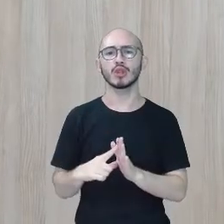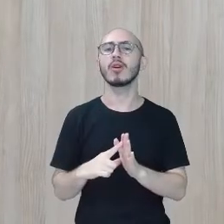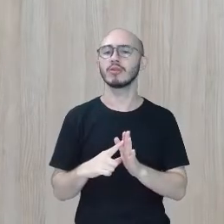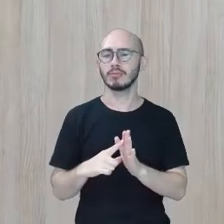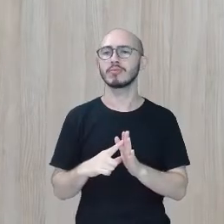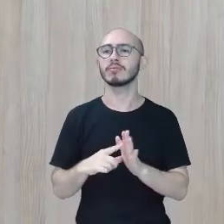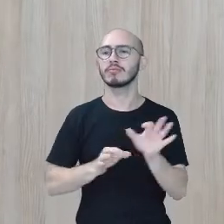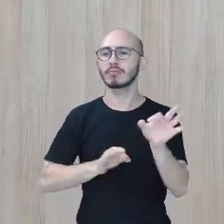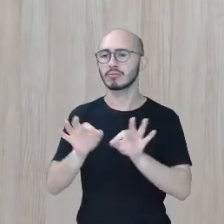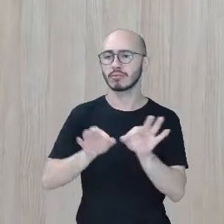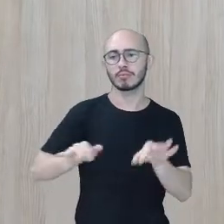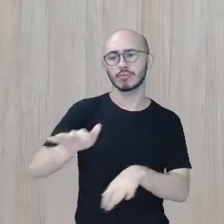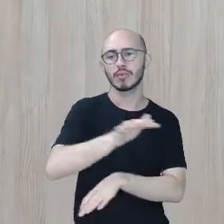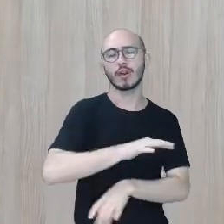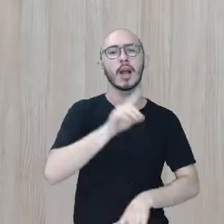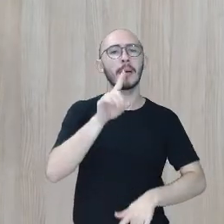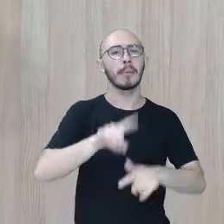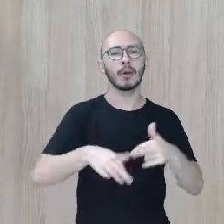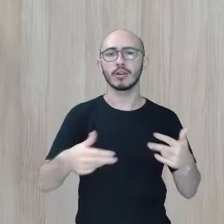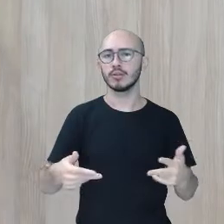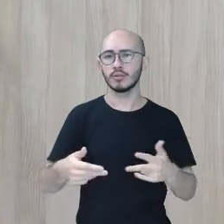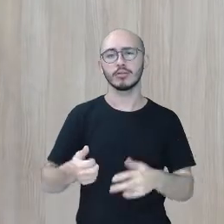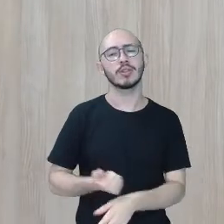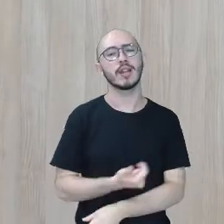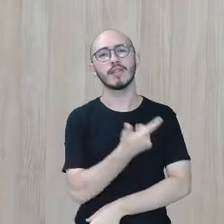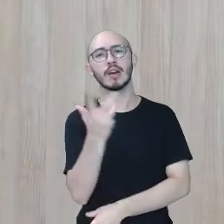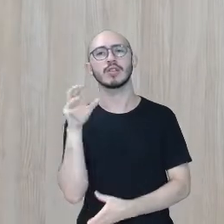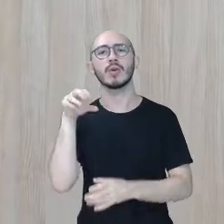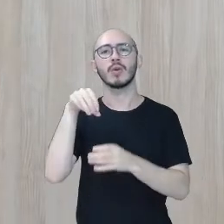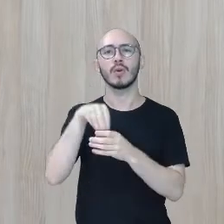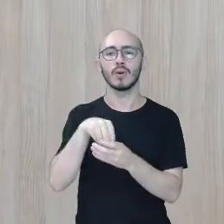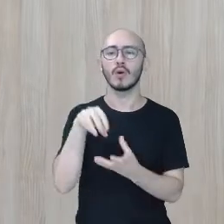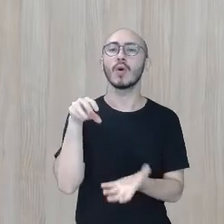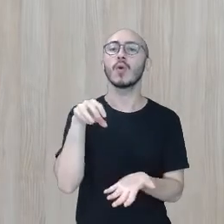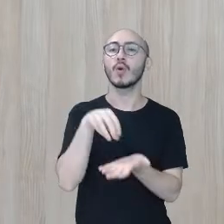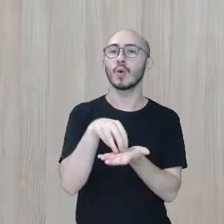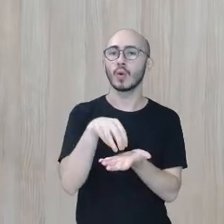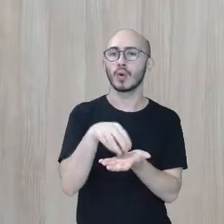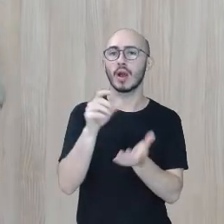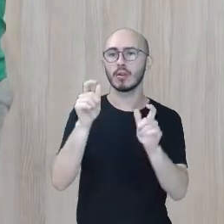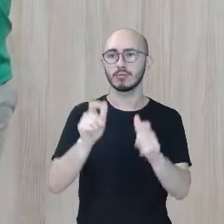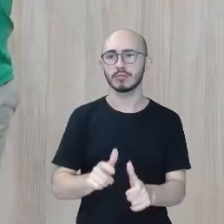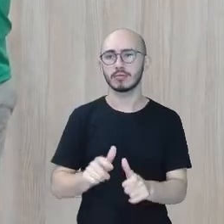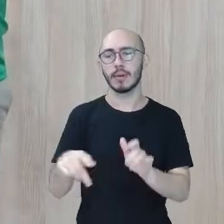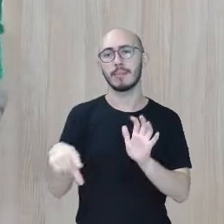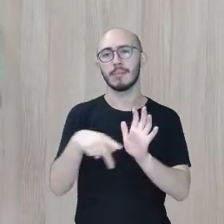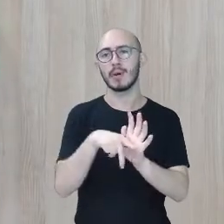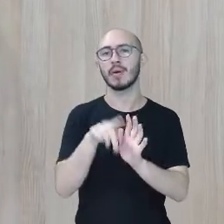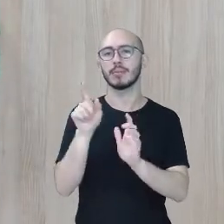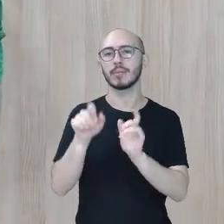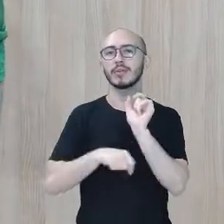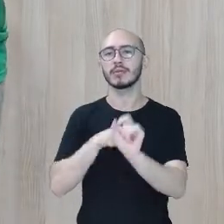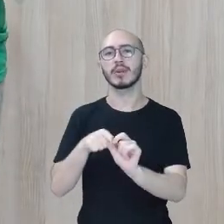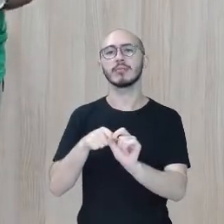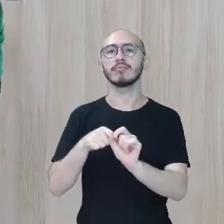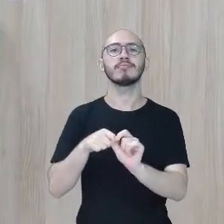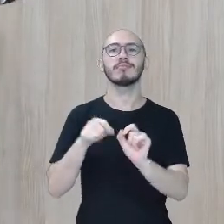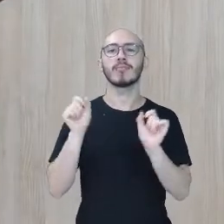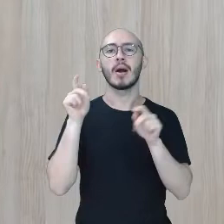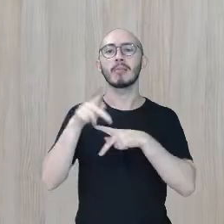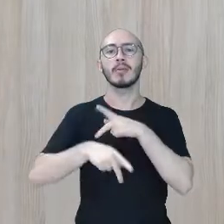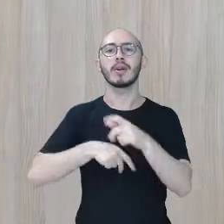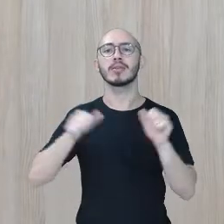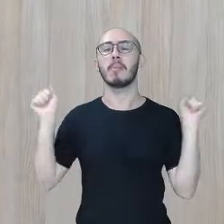de produtos, né, possíveis, em um local climatizado para que a população pudesse se dirigir para ele e realizar